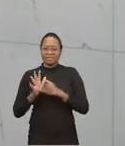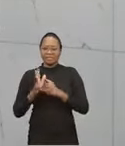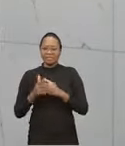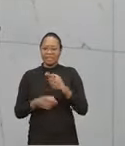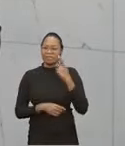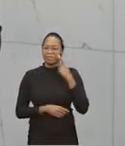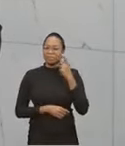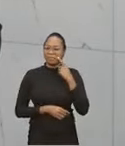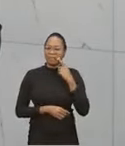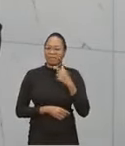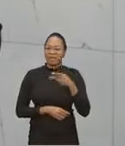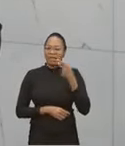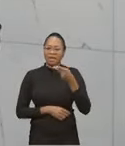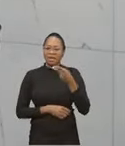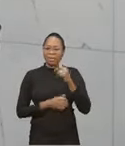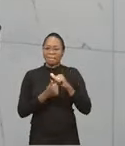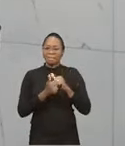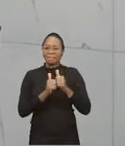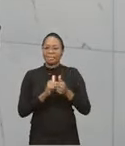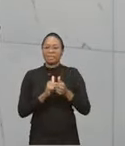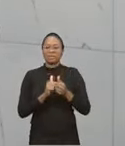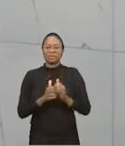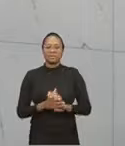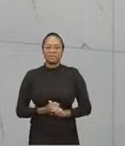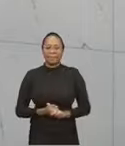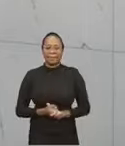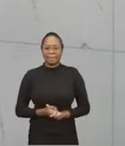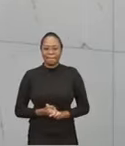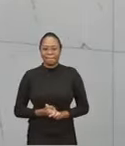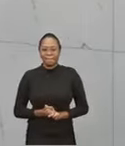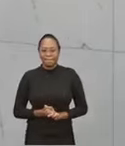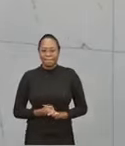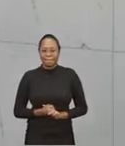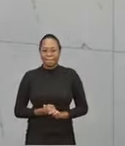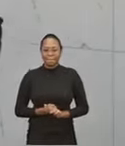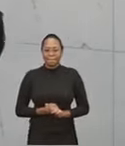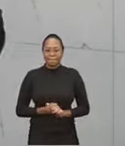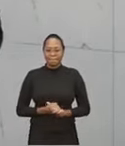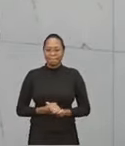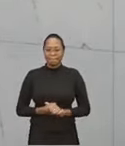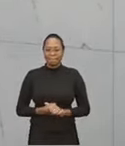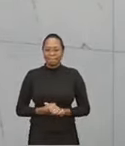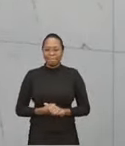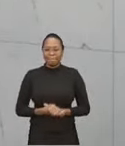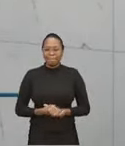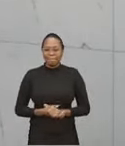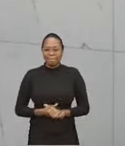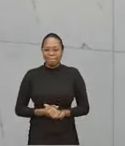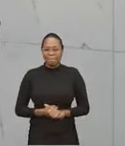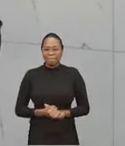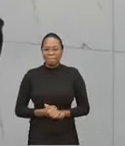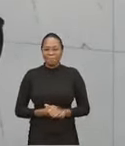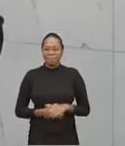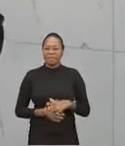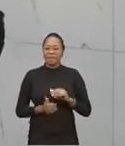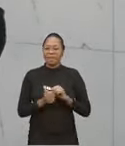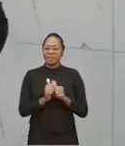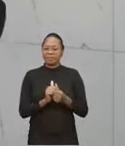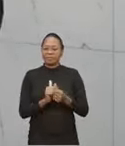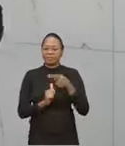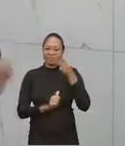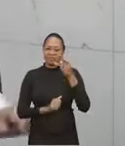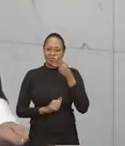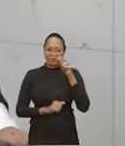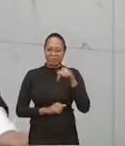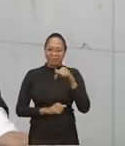esporte. Eu estou aqui... senhores, peça e possa... eu estou aqui ouvindo falar do esporte.